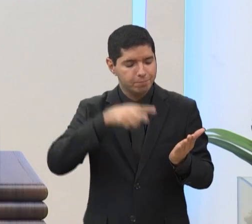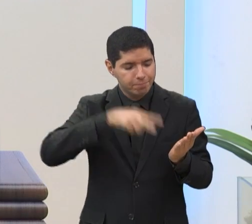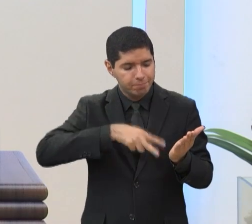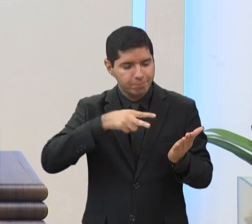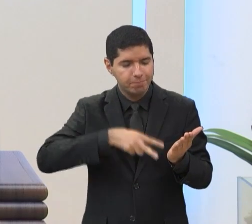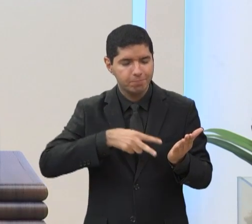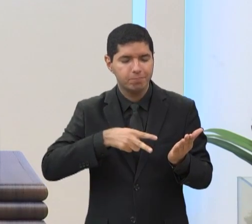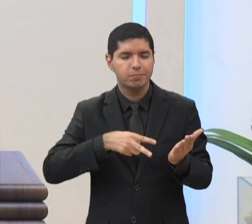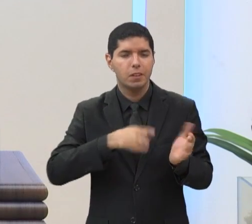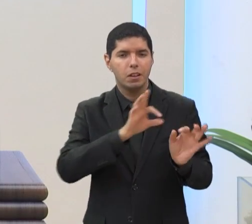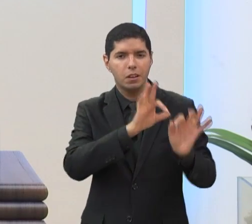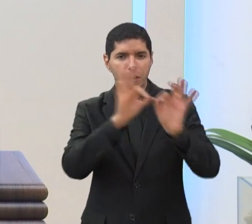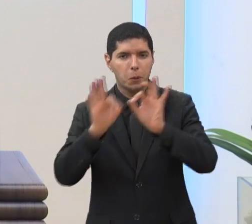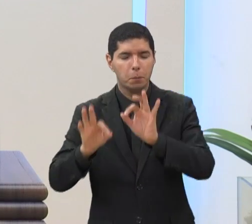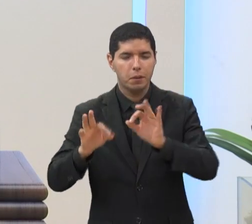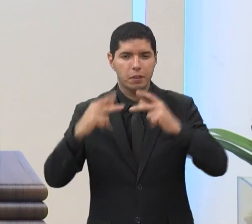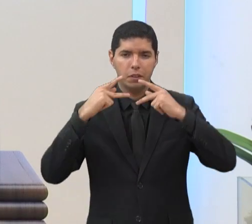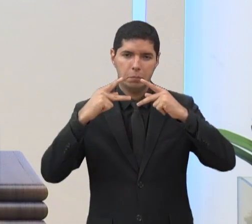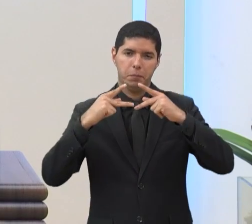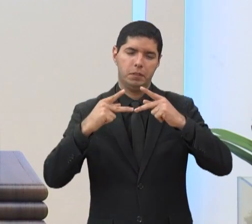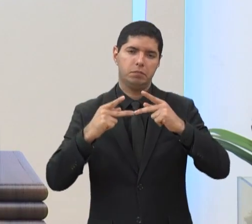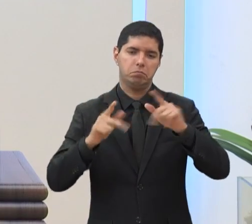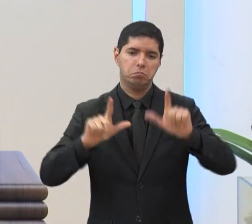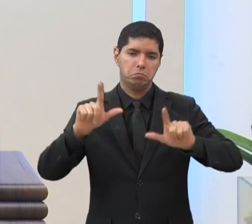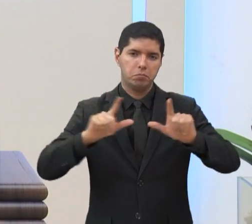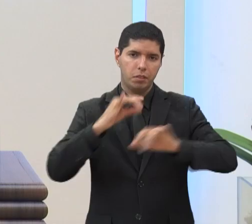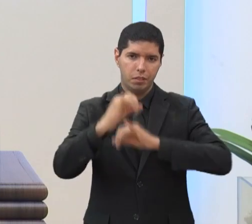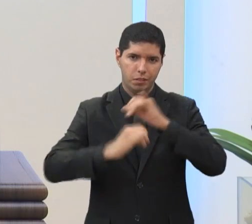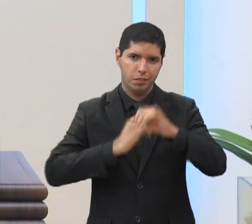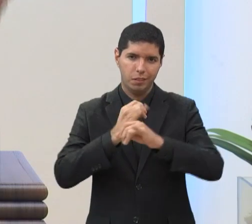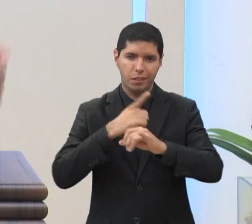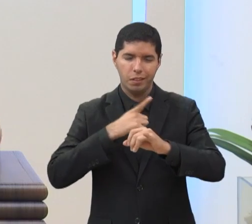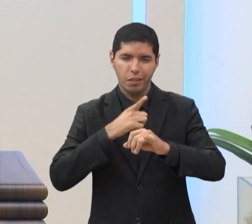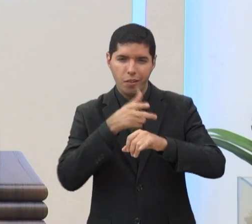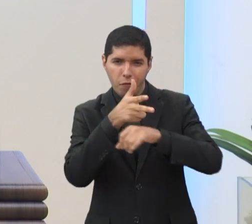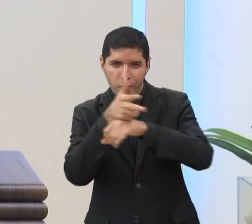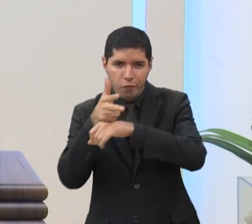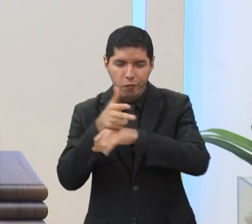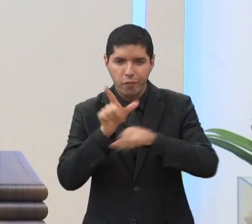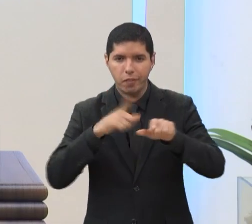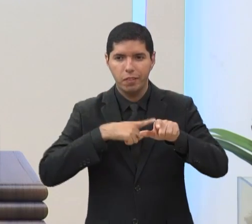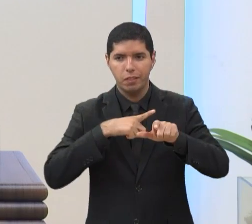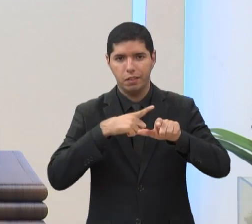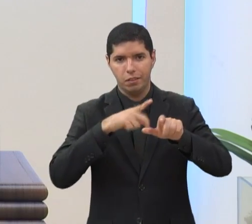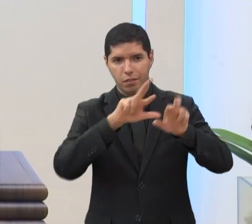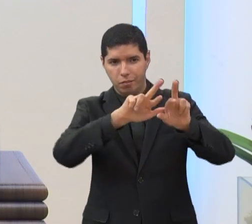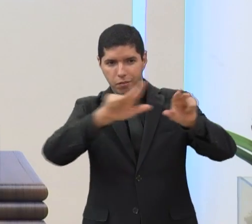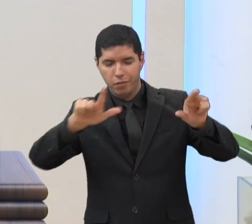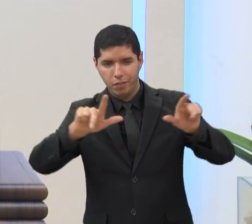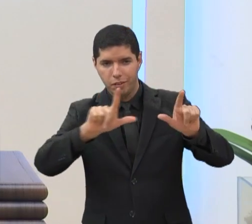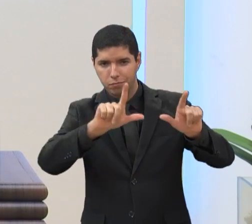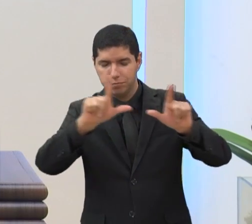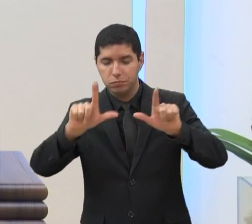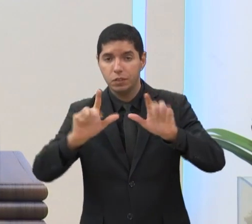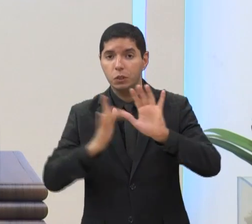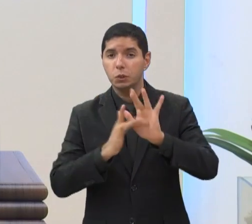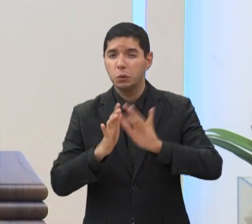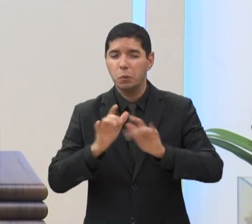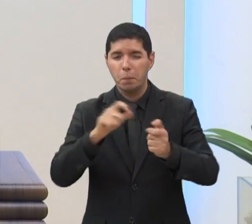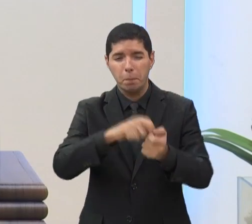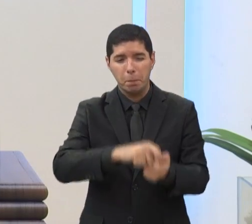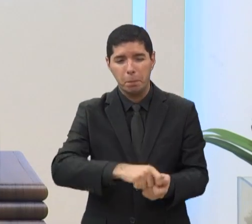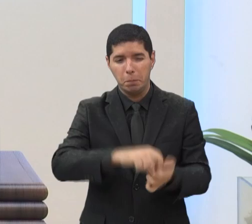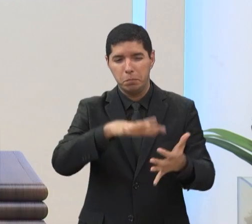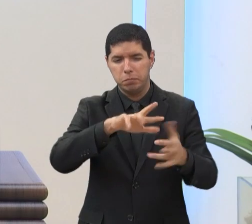escutando mensagens da palavra de Deus. Porque dentre os muitos milagres que Jesus realizou,